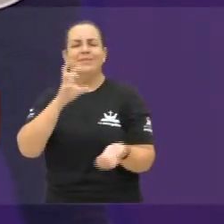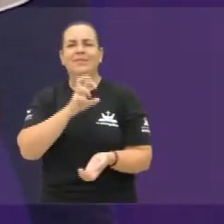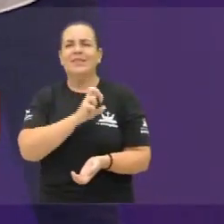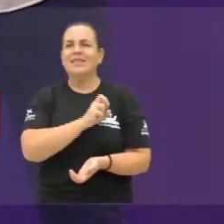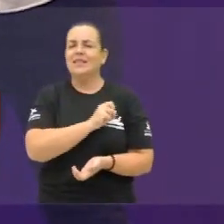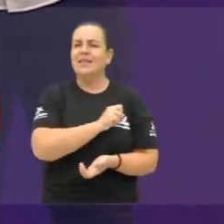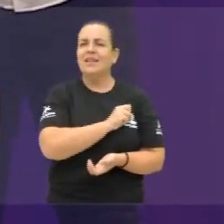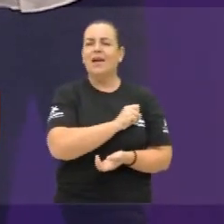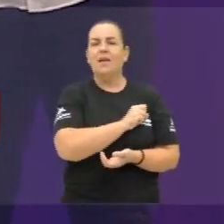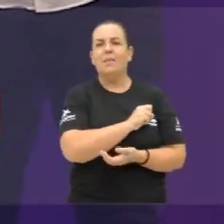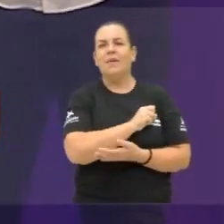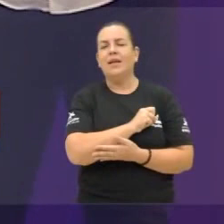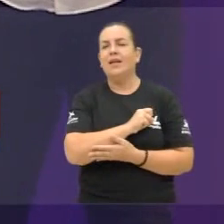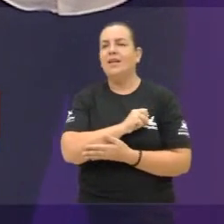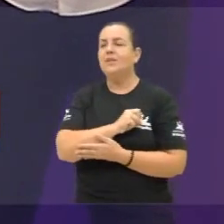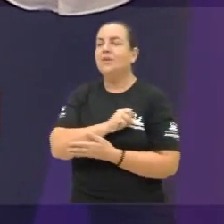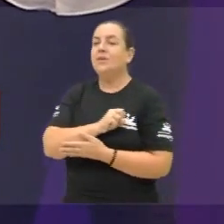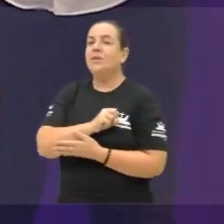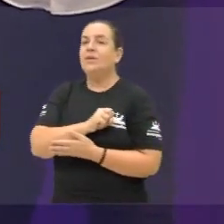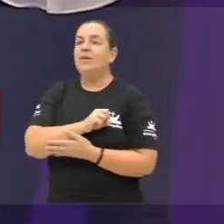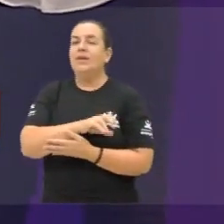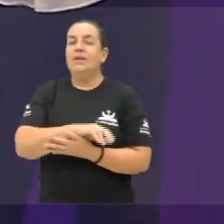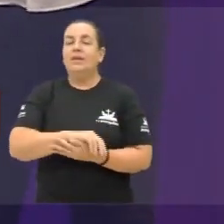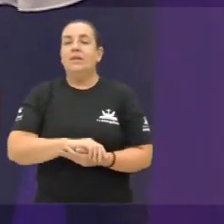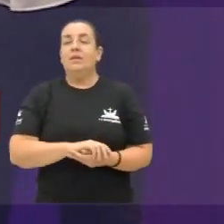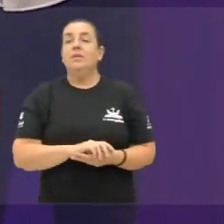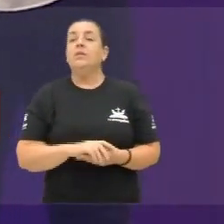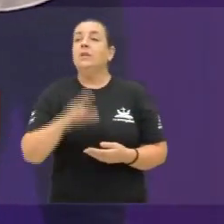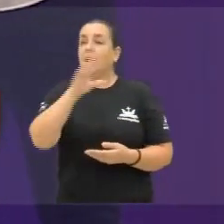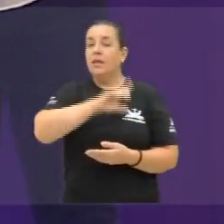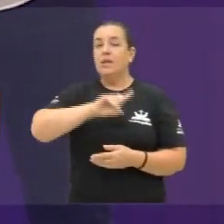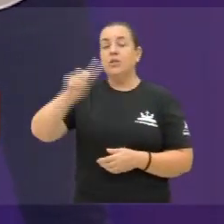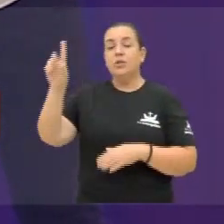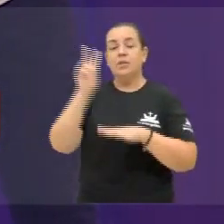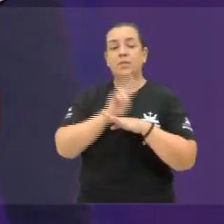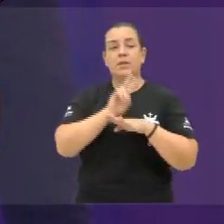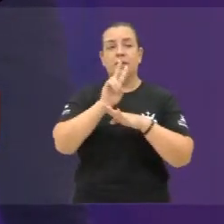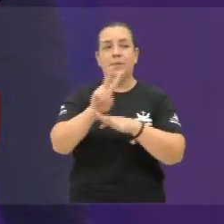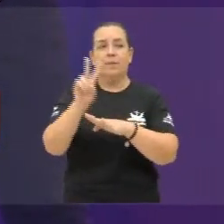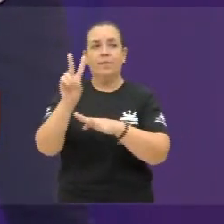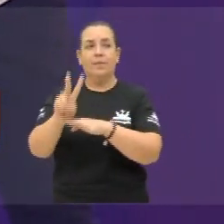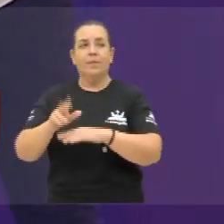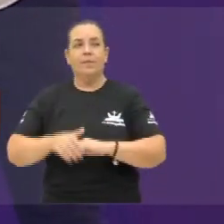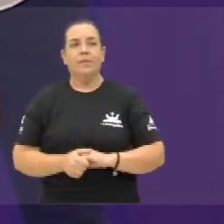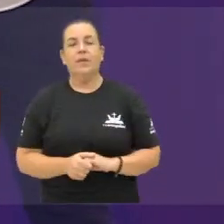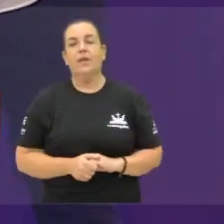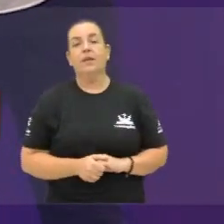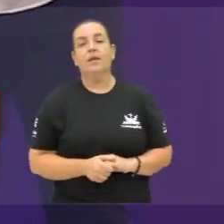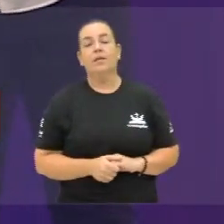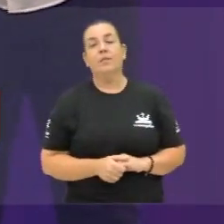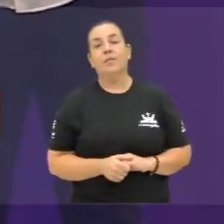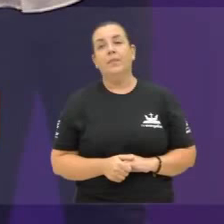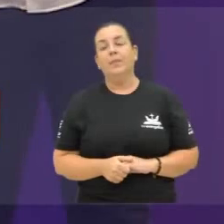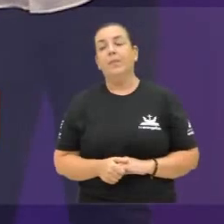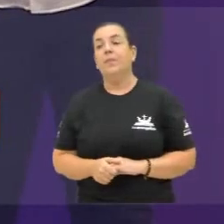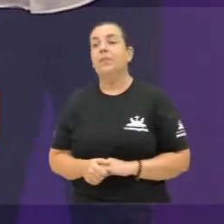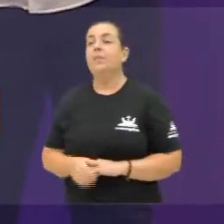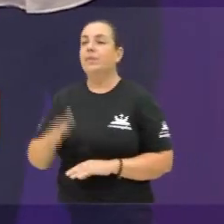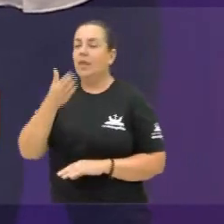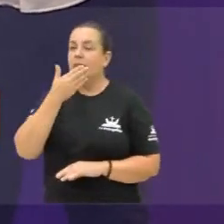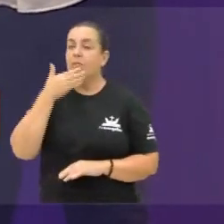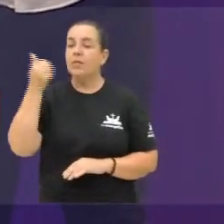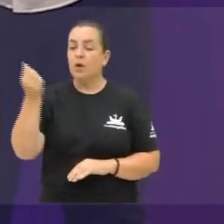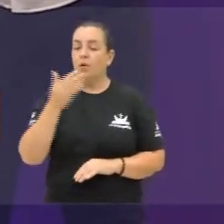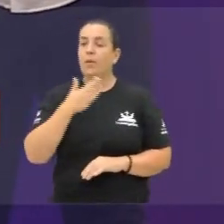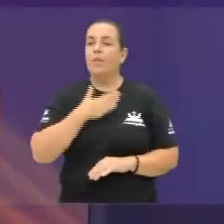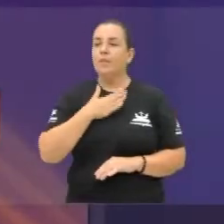muito mais que amado. Deus cuida de mim. Tenho o melhor pra